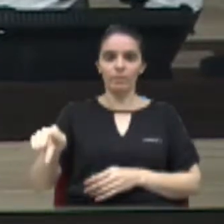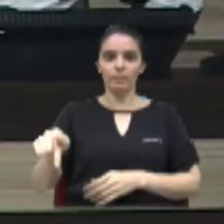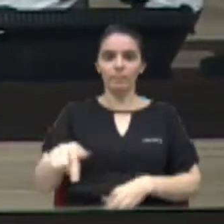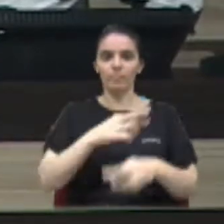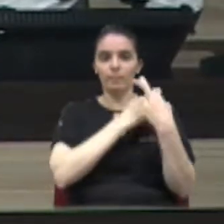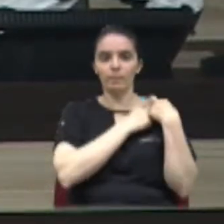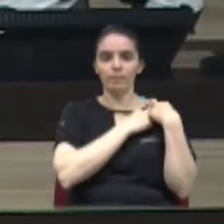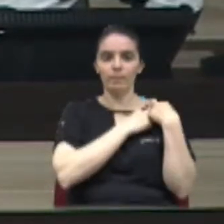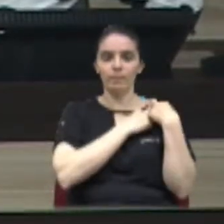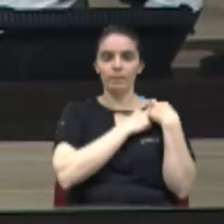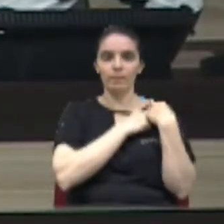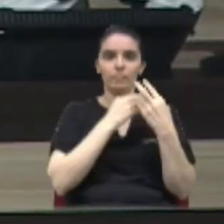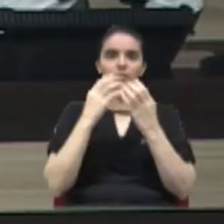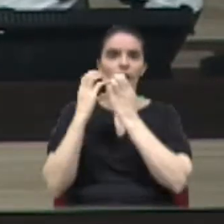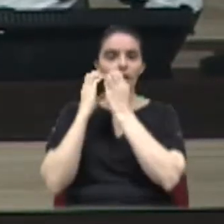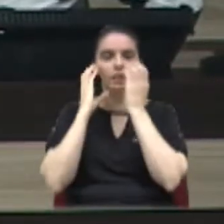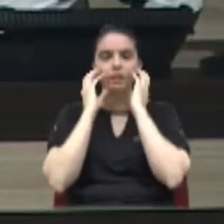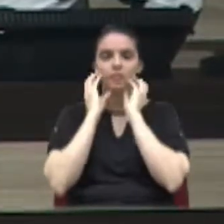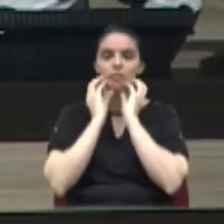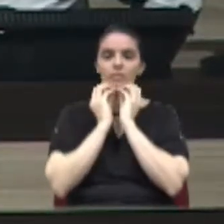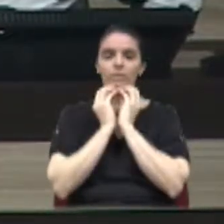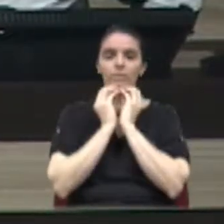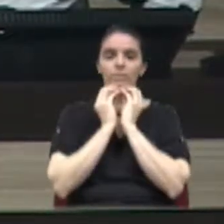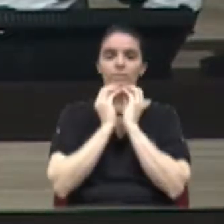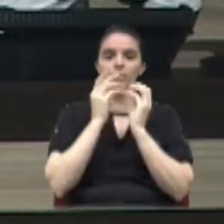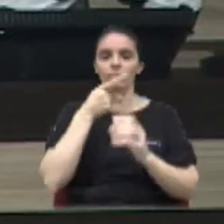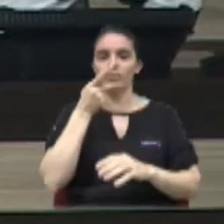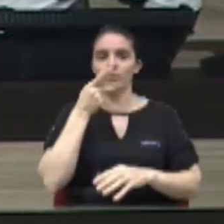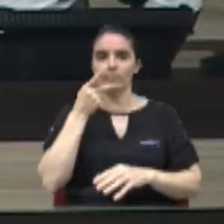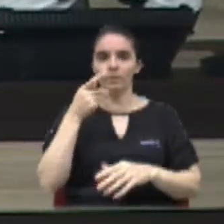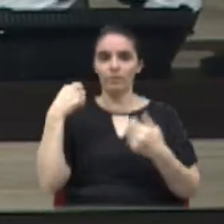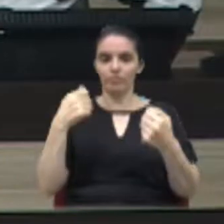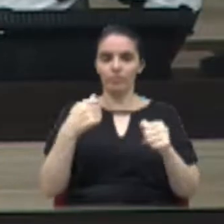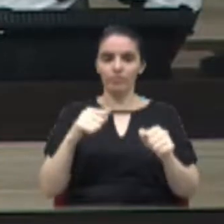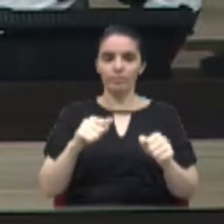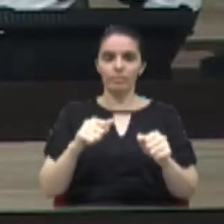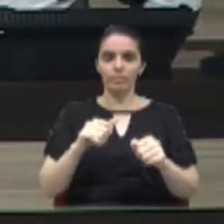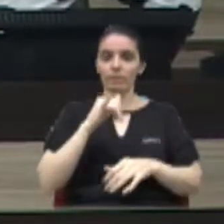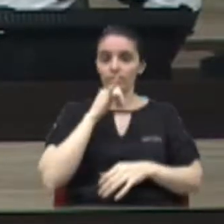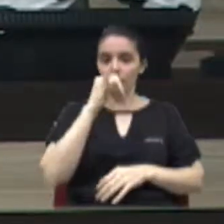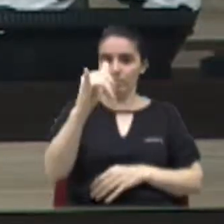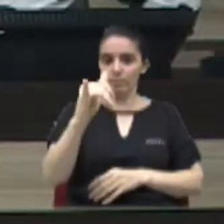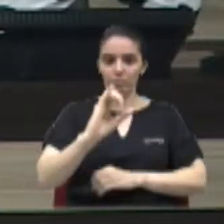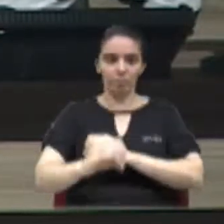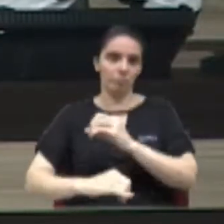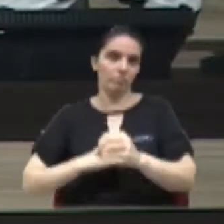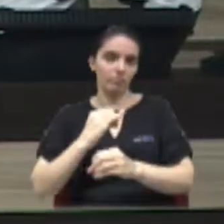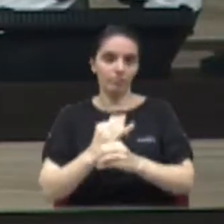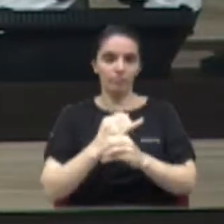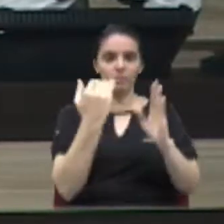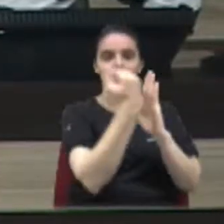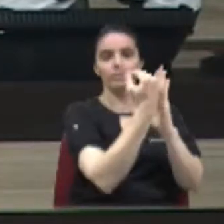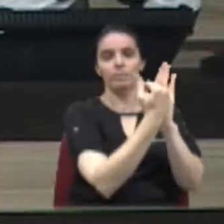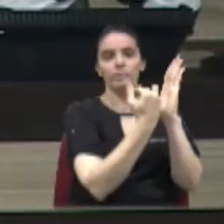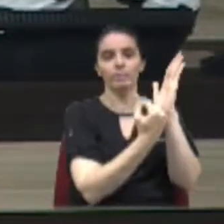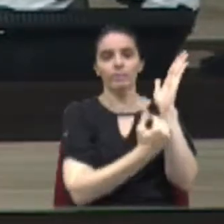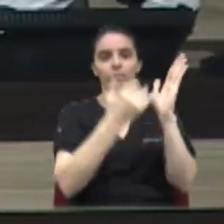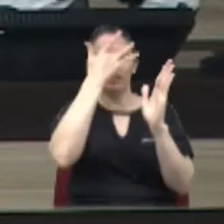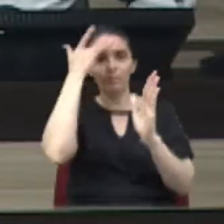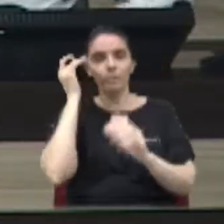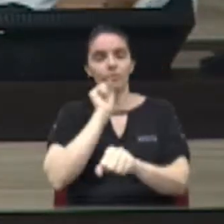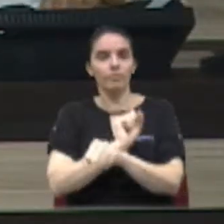285/2017, de autoria do novo vereador Claudemir Vieira, que dispõe sobre a publicação por meio eletrônico das listas de espera dos